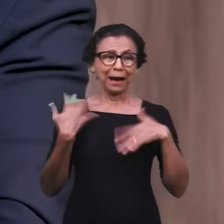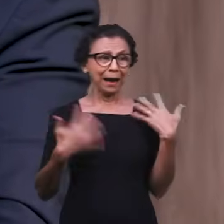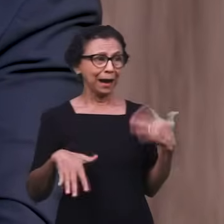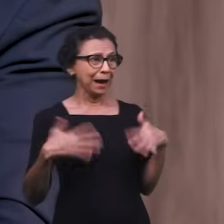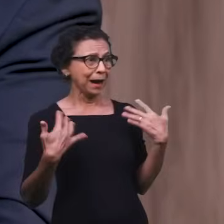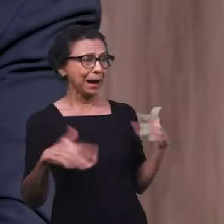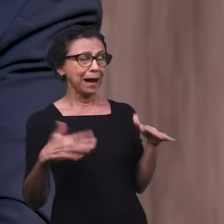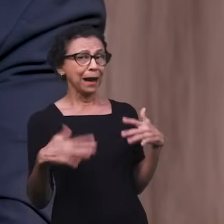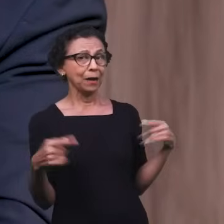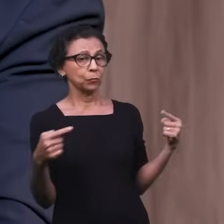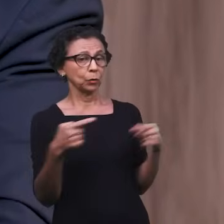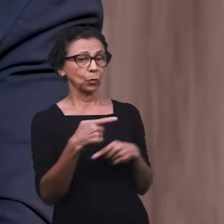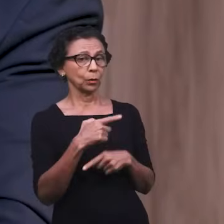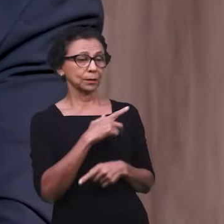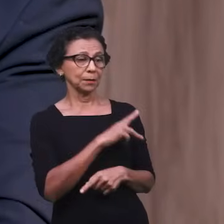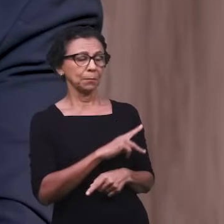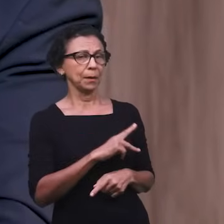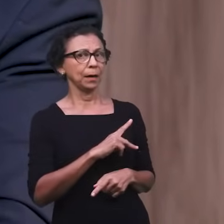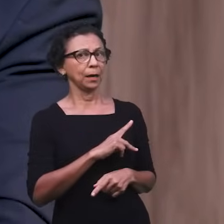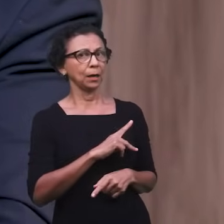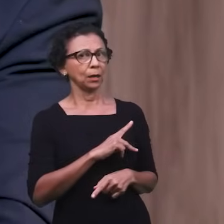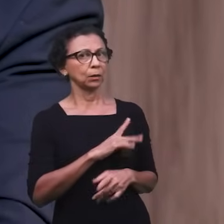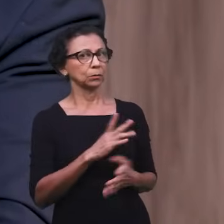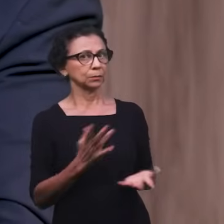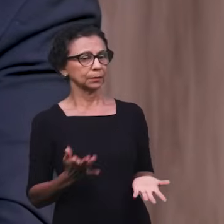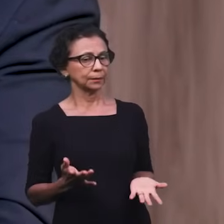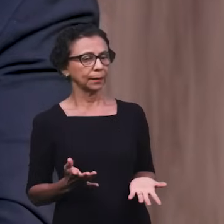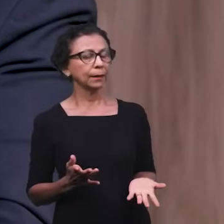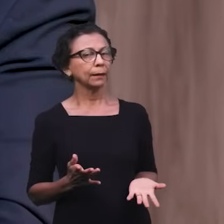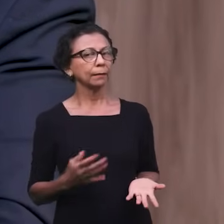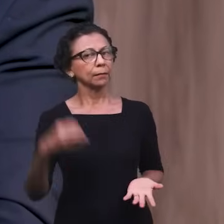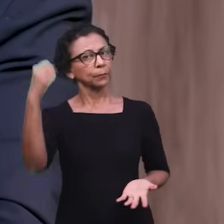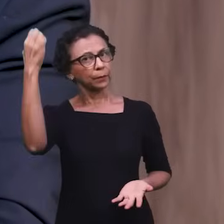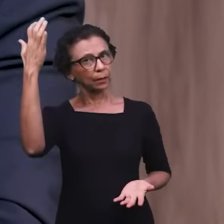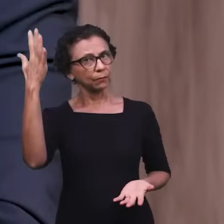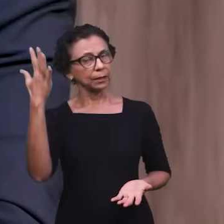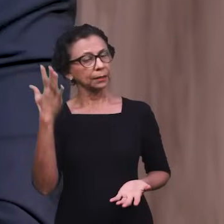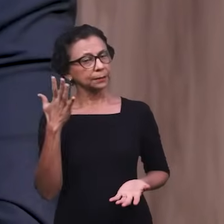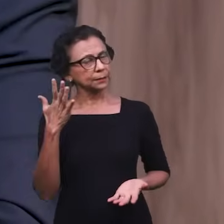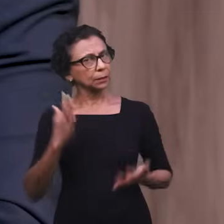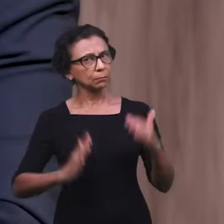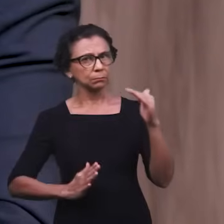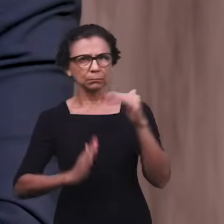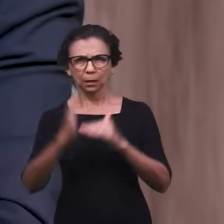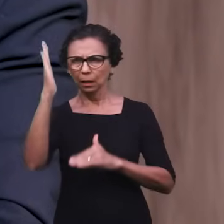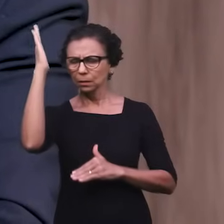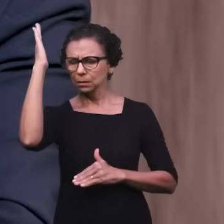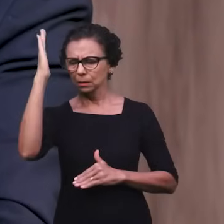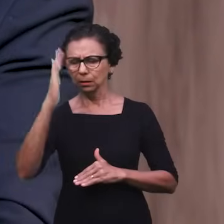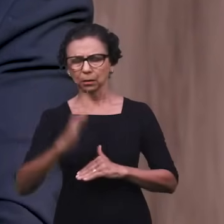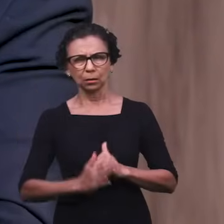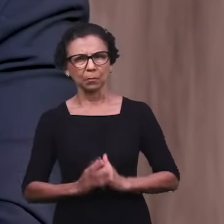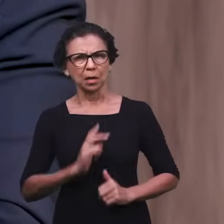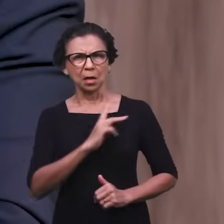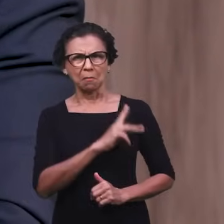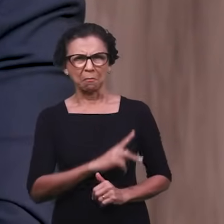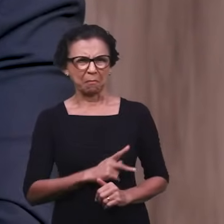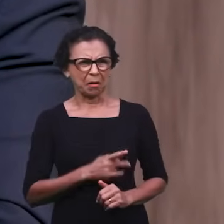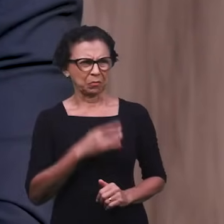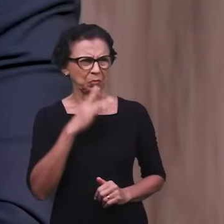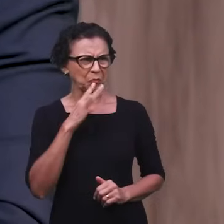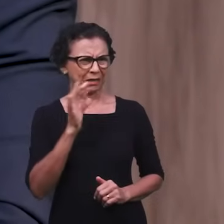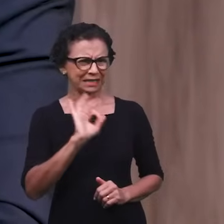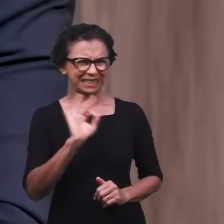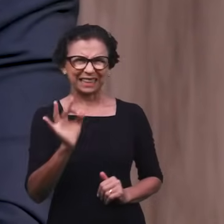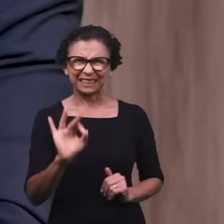toda, contrariando a inteligência humana, né? Então, assim, a revelação, ela transcende. Sim. Né? Paulo ali, ele não tinha